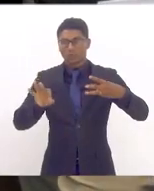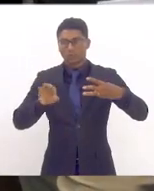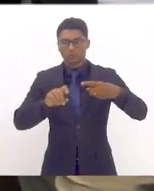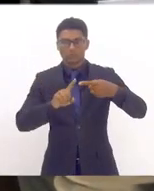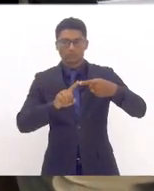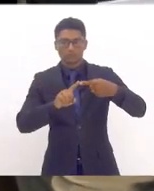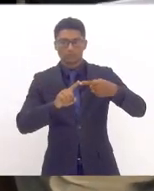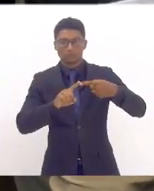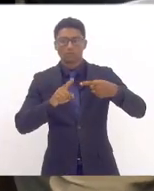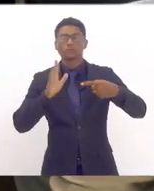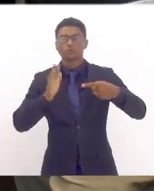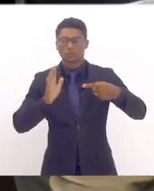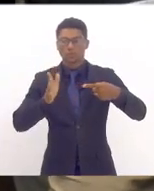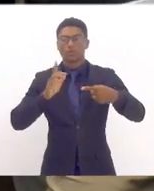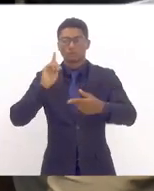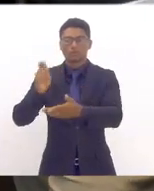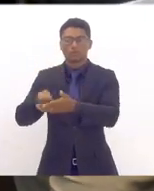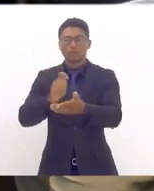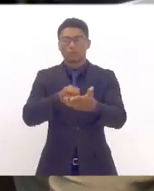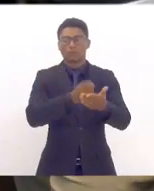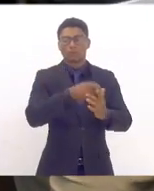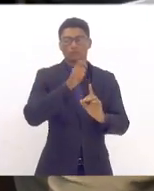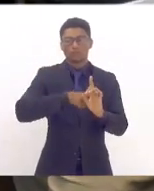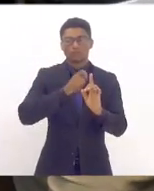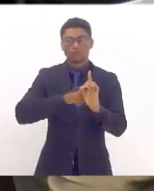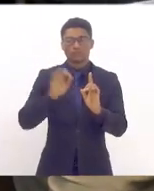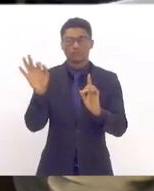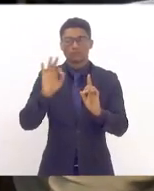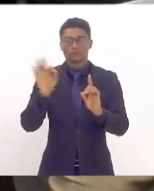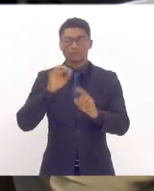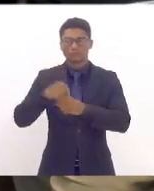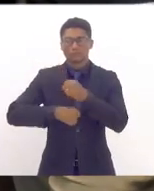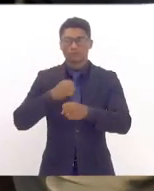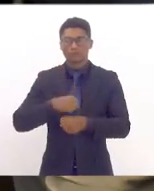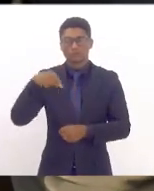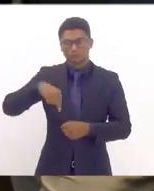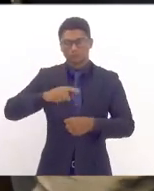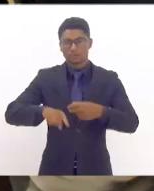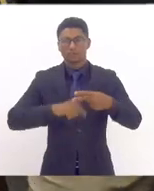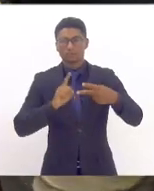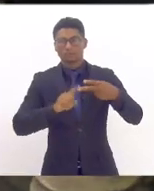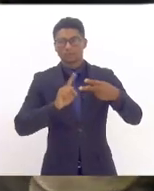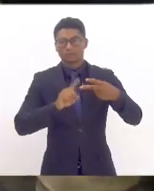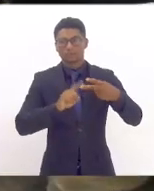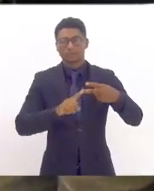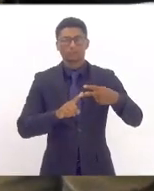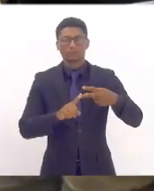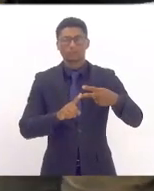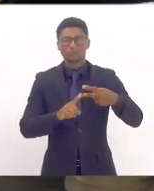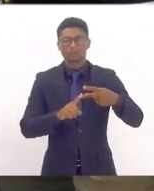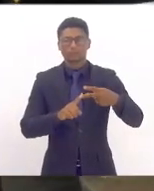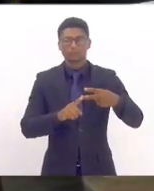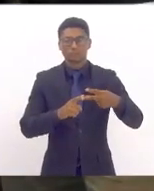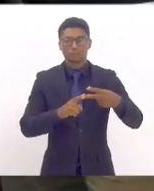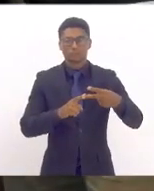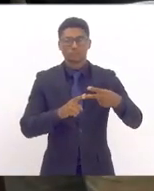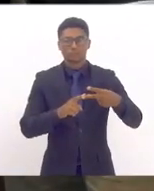que já foi paga em fevereiro deste ano a segunda de 26,25%